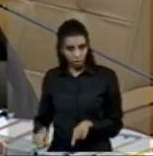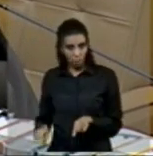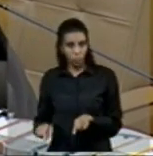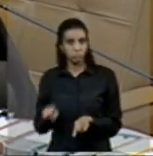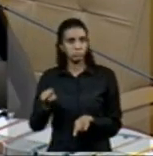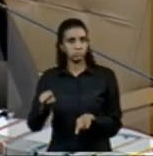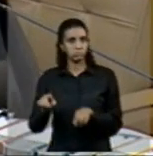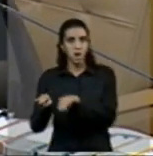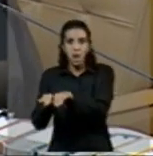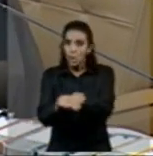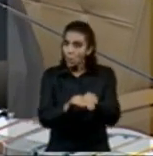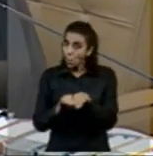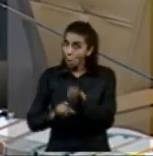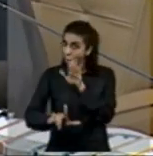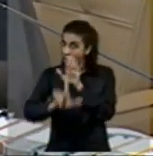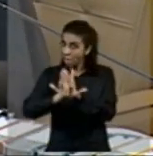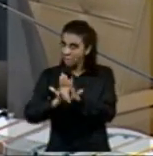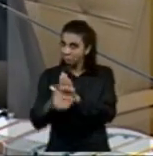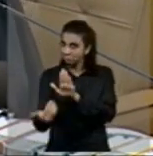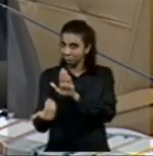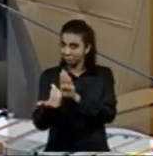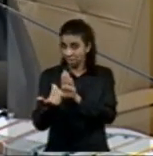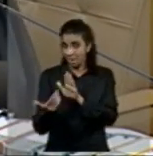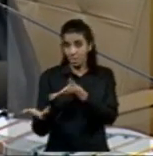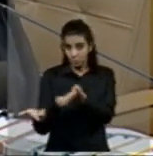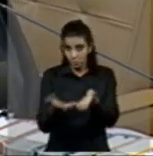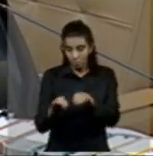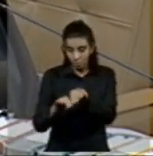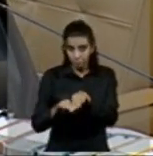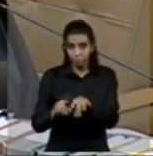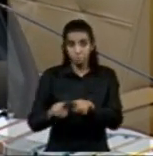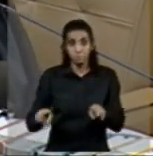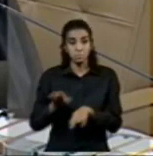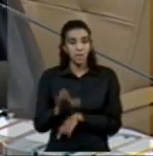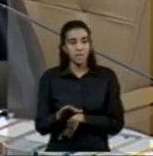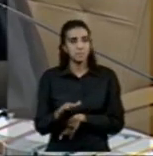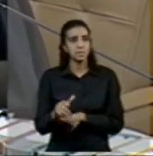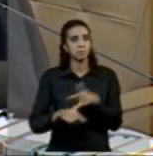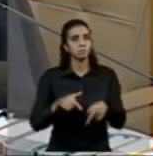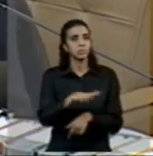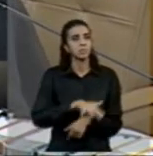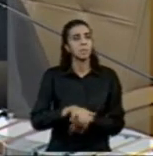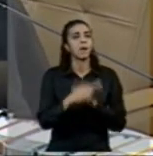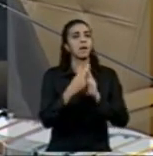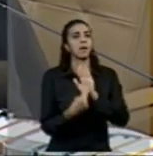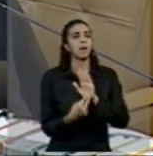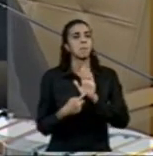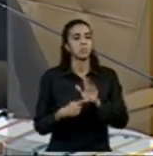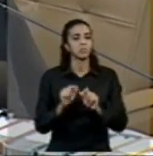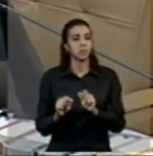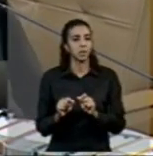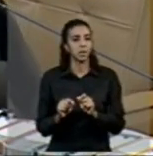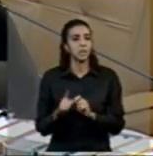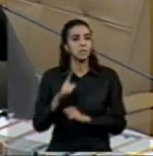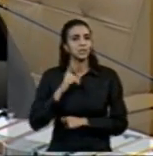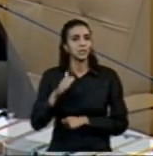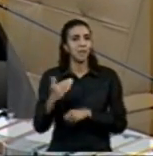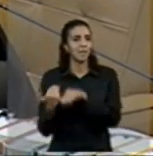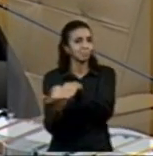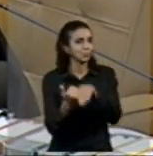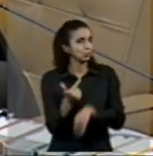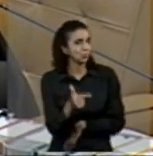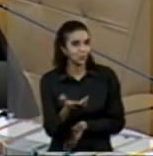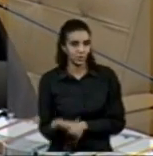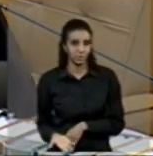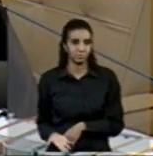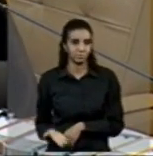juridicamente iguais, a contrapartida do direito do trabalho sempre foi um reconhecimento de que havia ali uma relação de desigualdade material,